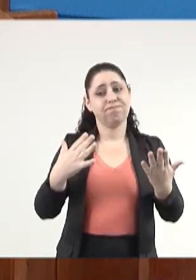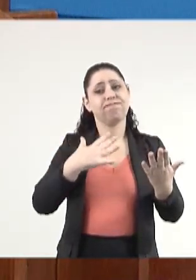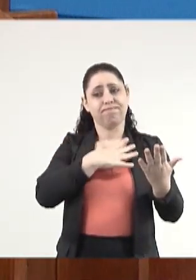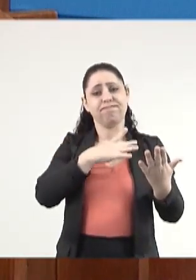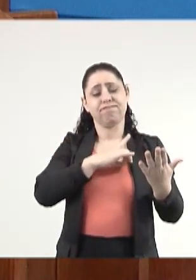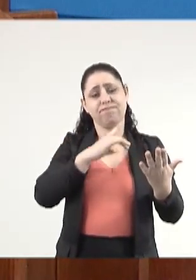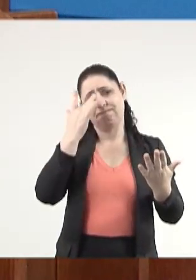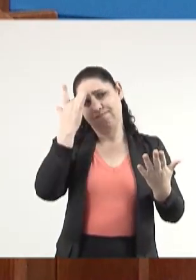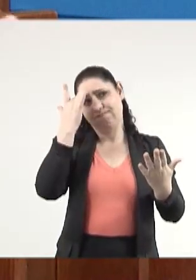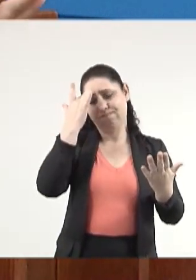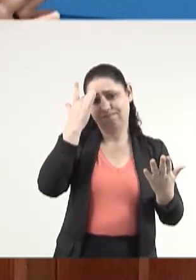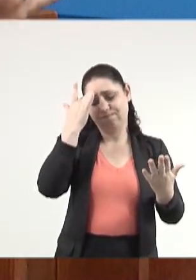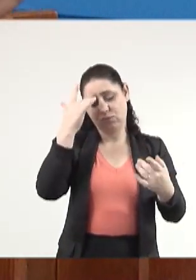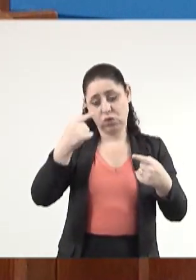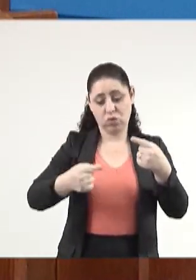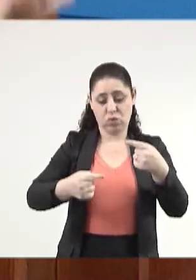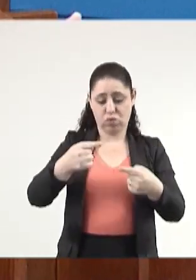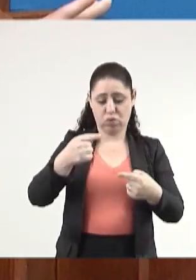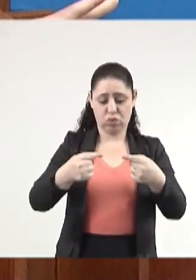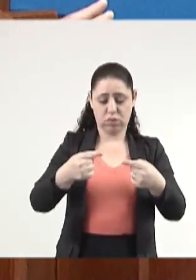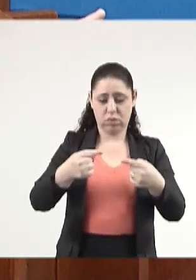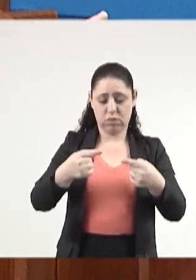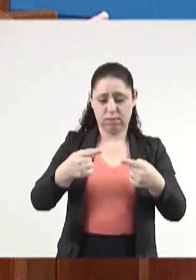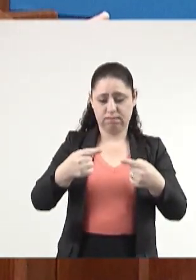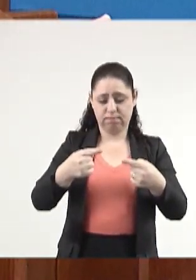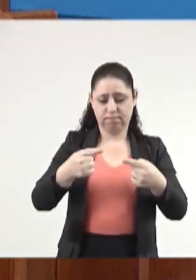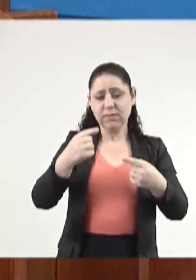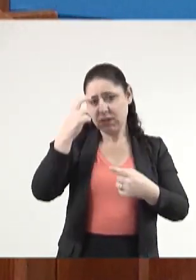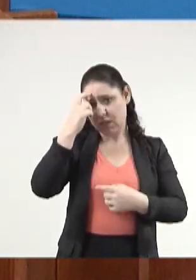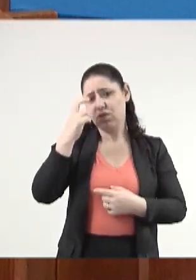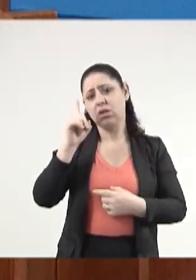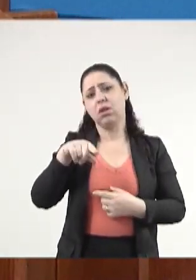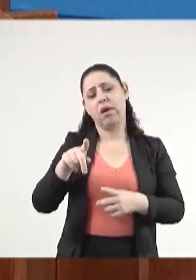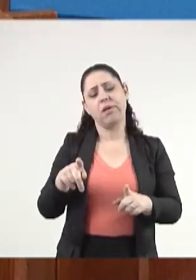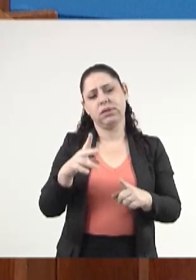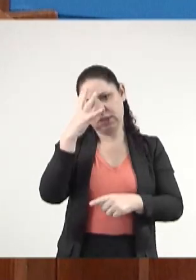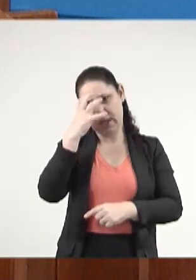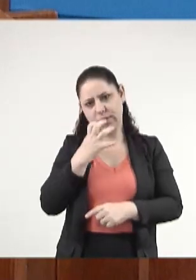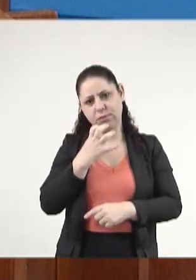assim, eu acho que a gente tem que fazer aqui um debate racional, né?